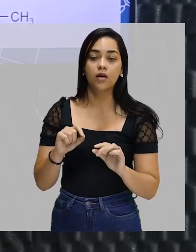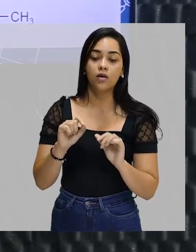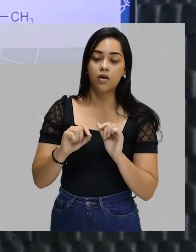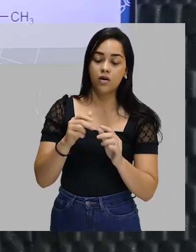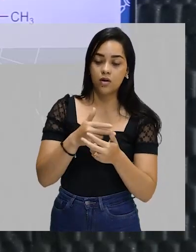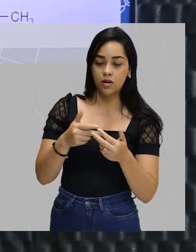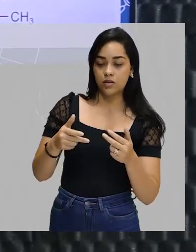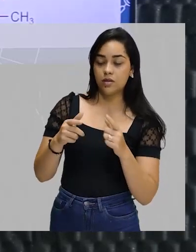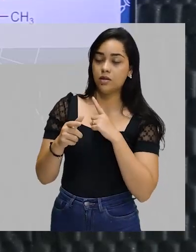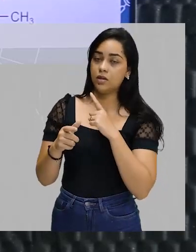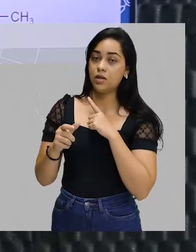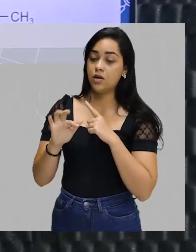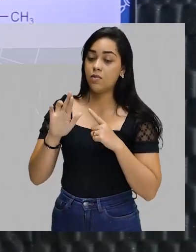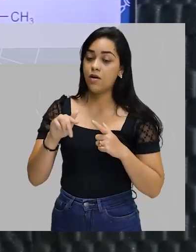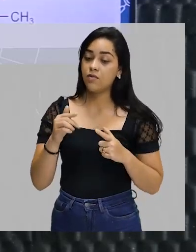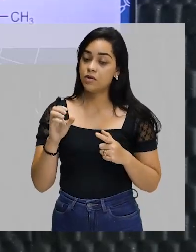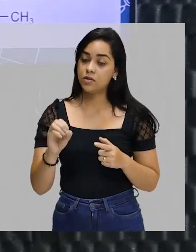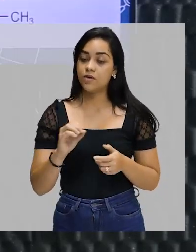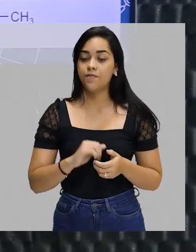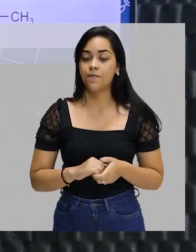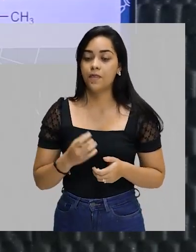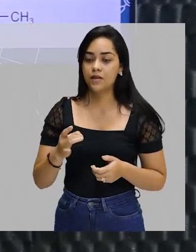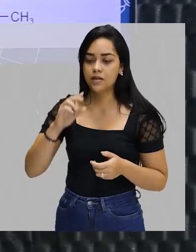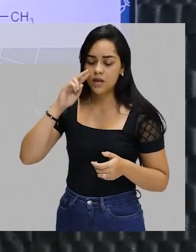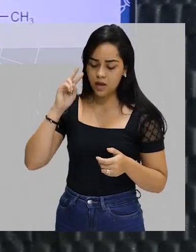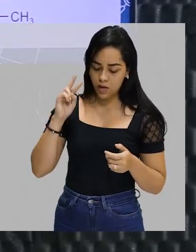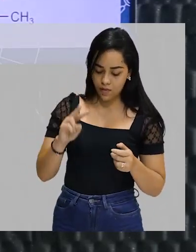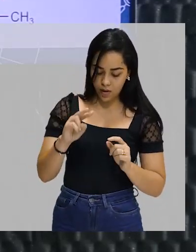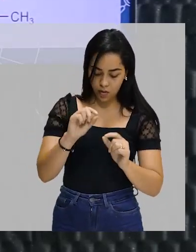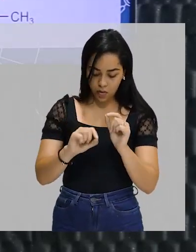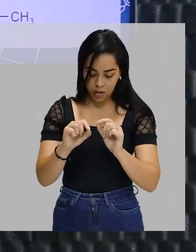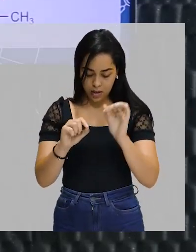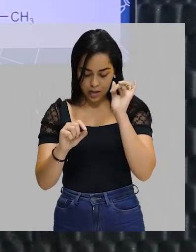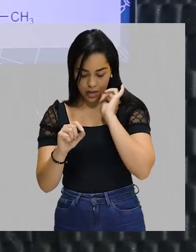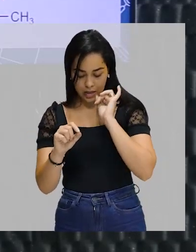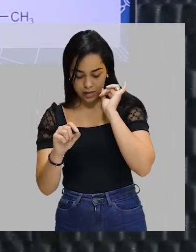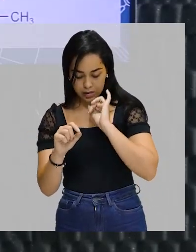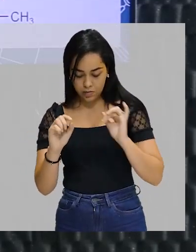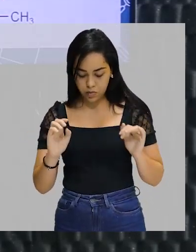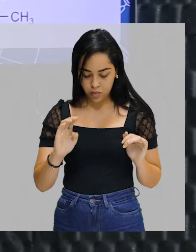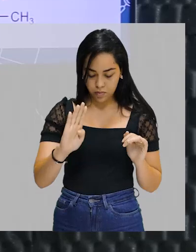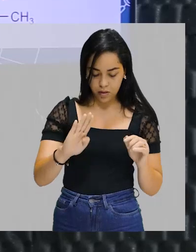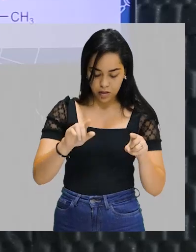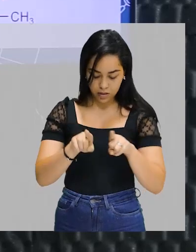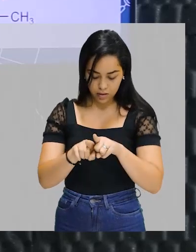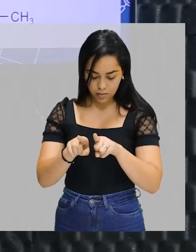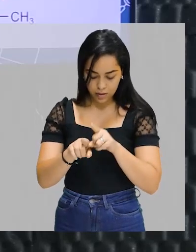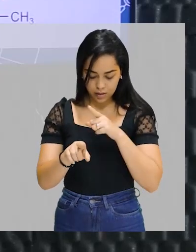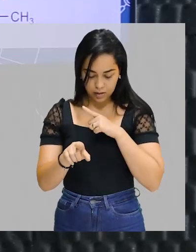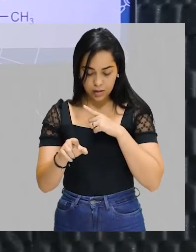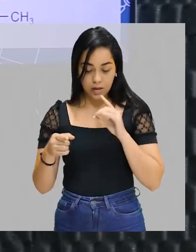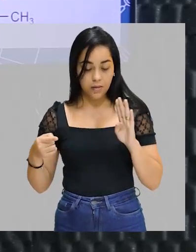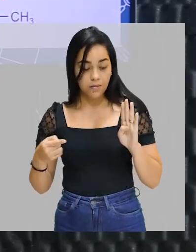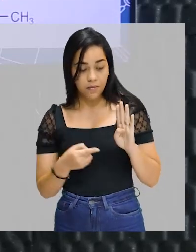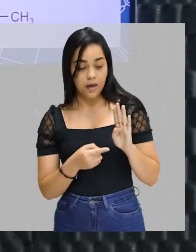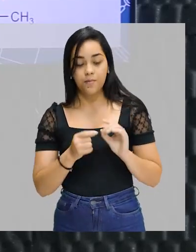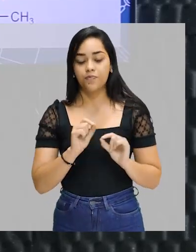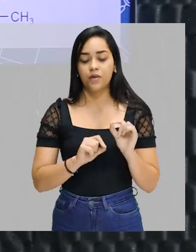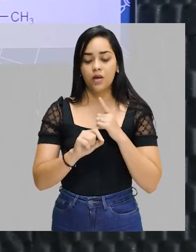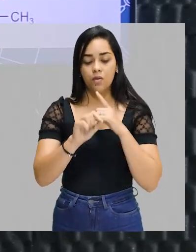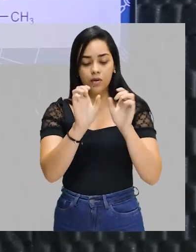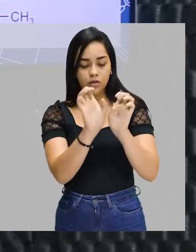em uma função. Agora, se olhar o exemplo B, no exemplo B, eu tenho